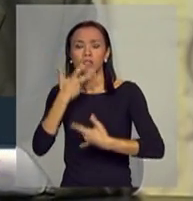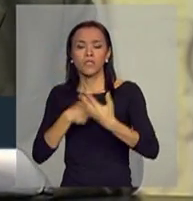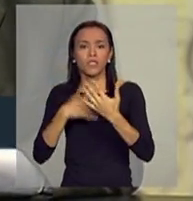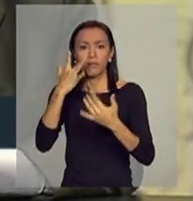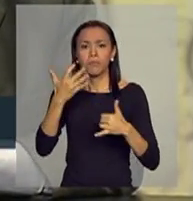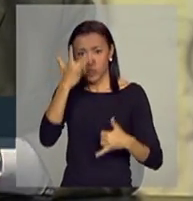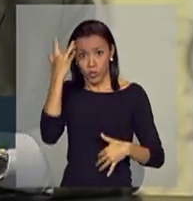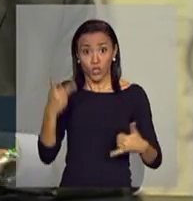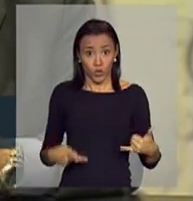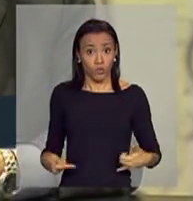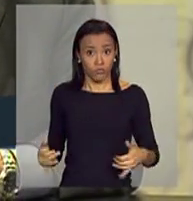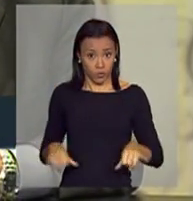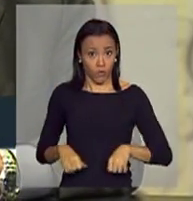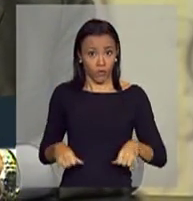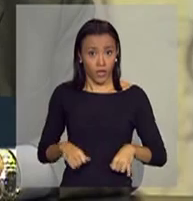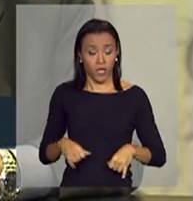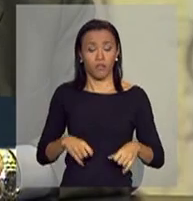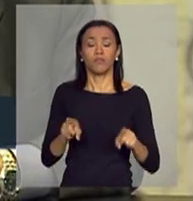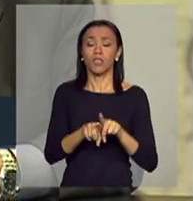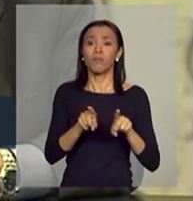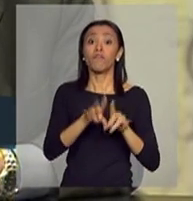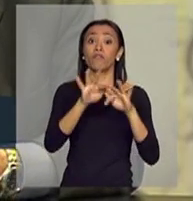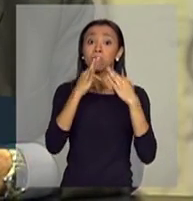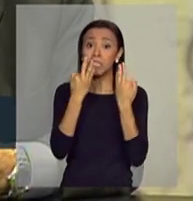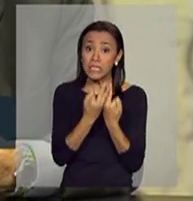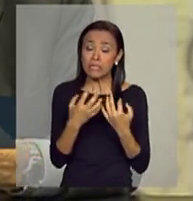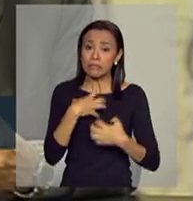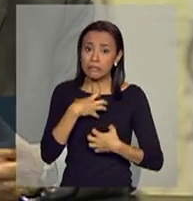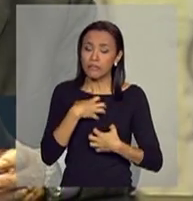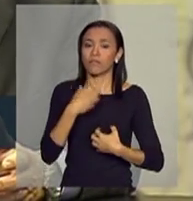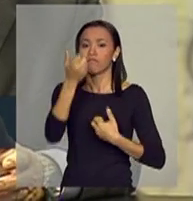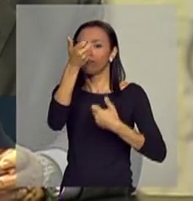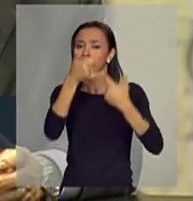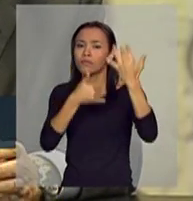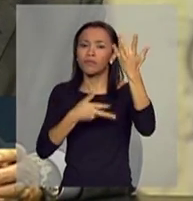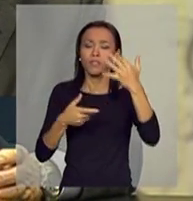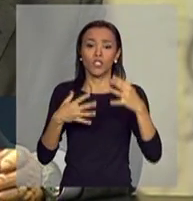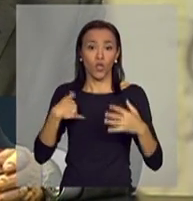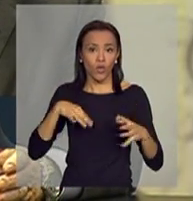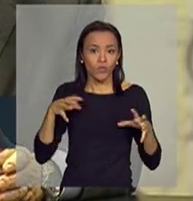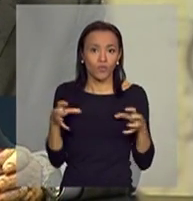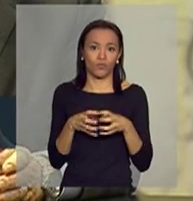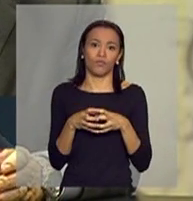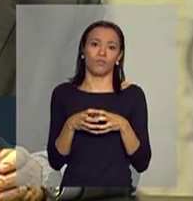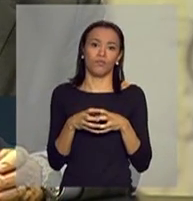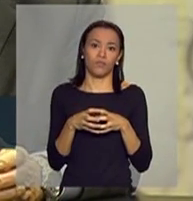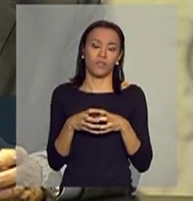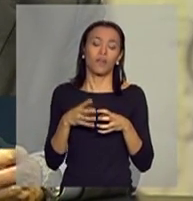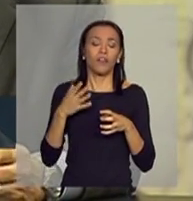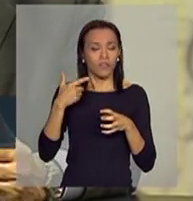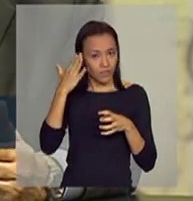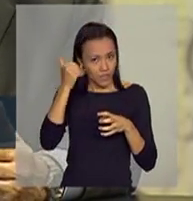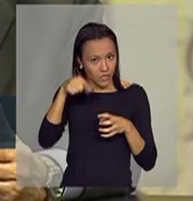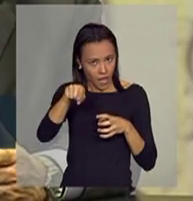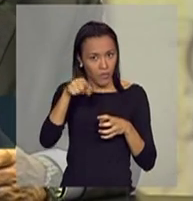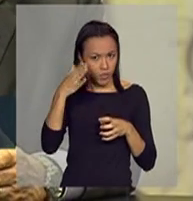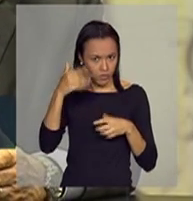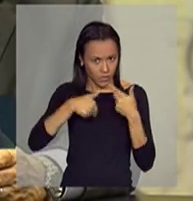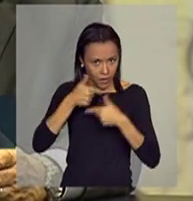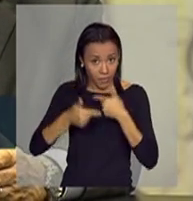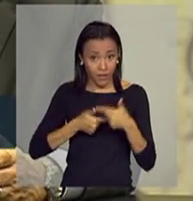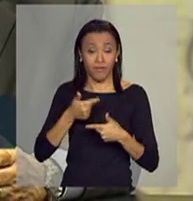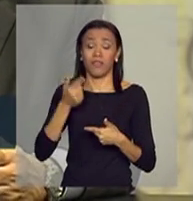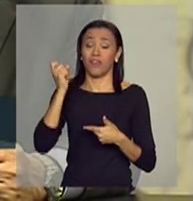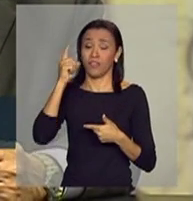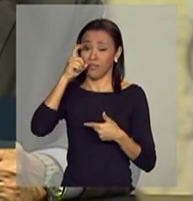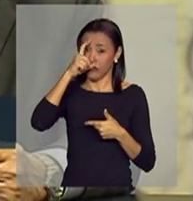famílias. Nós queremos trabalhar juntos. Agora, o trabalho, você sabe muito bem, que é um trabalho muito